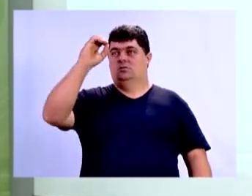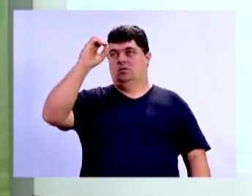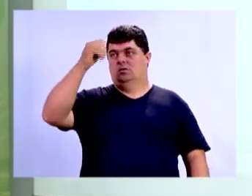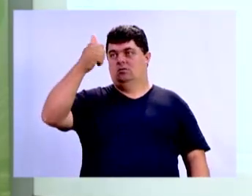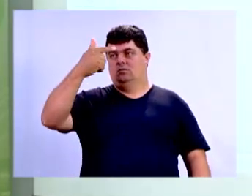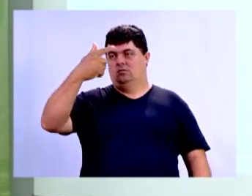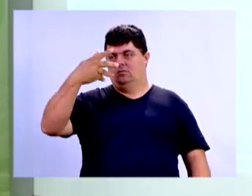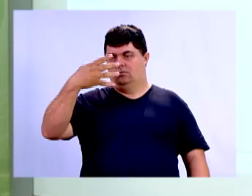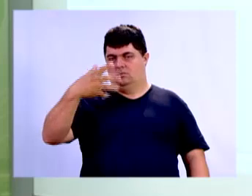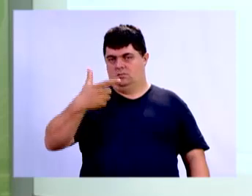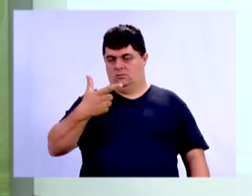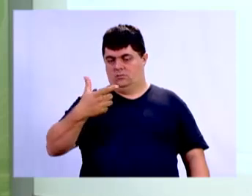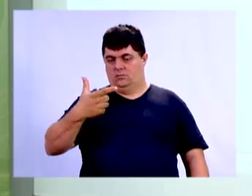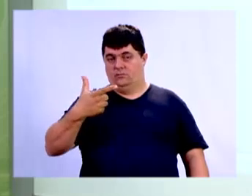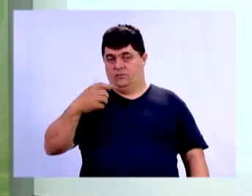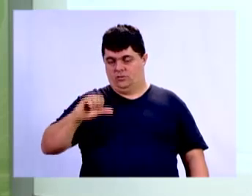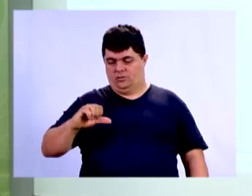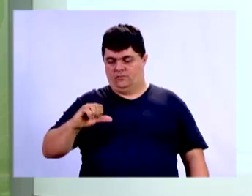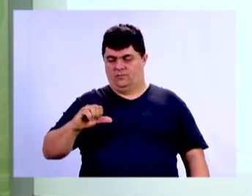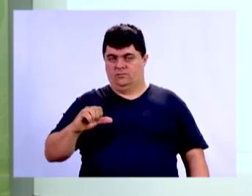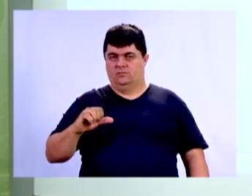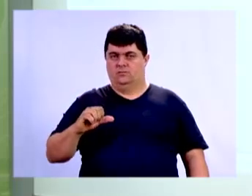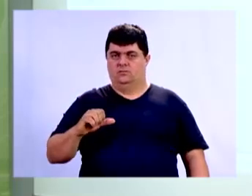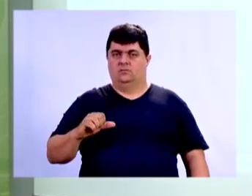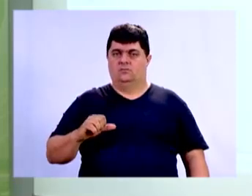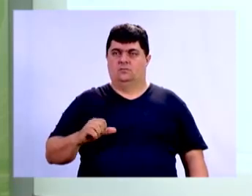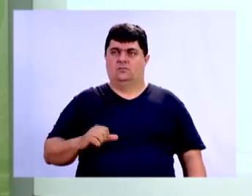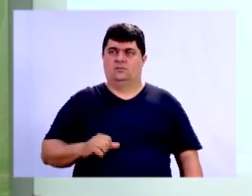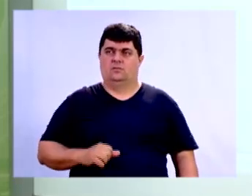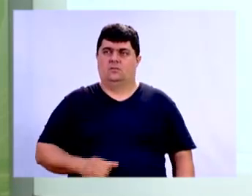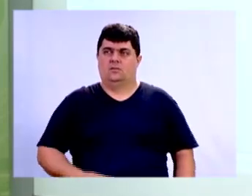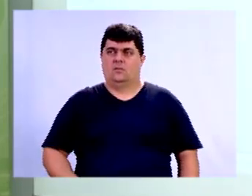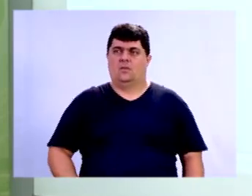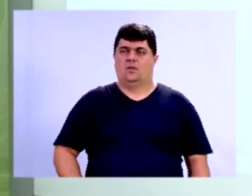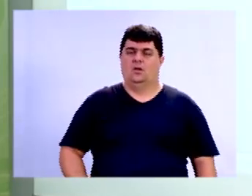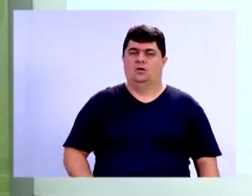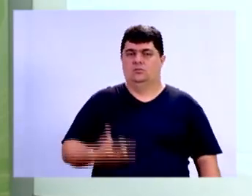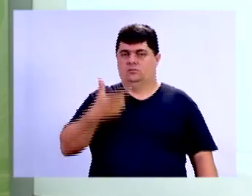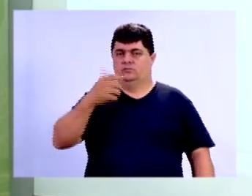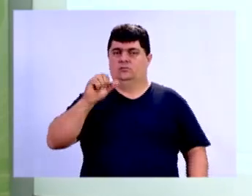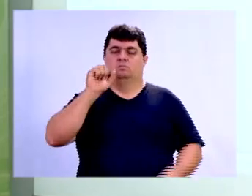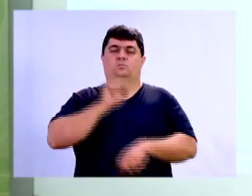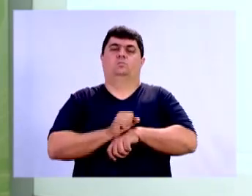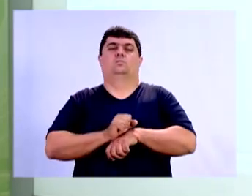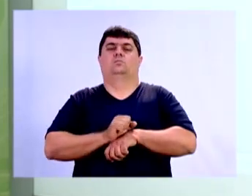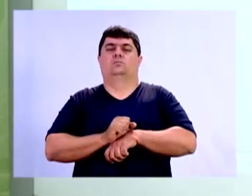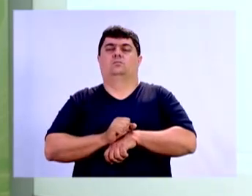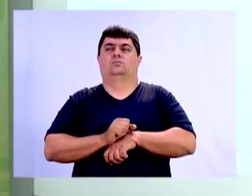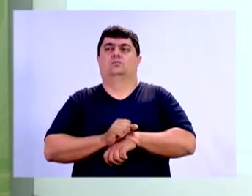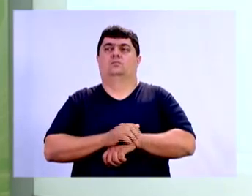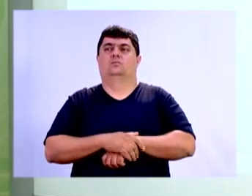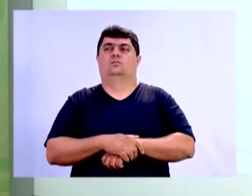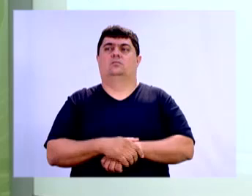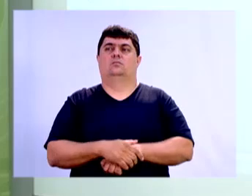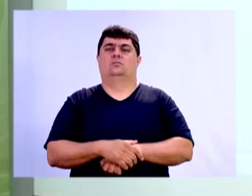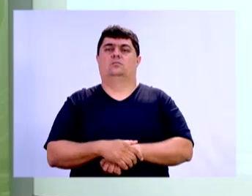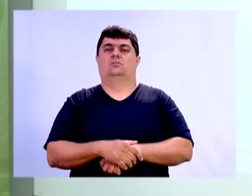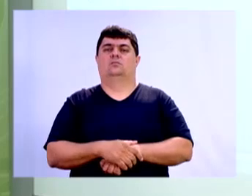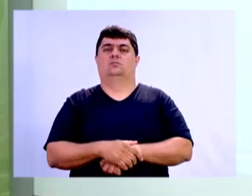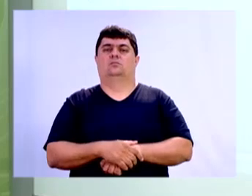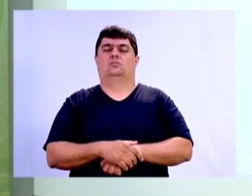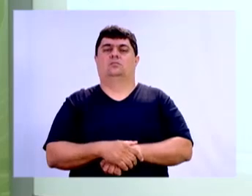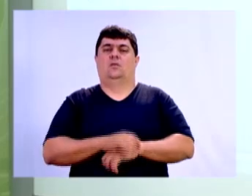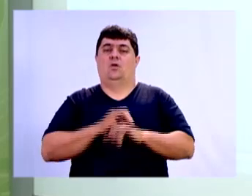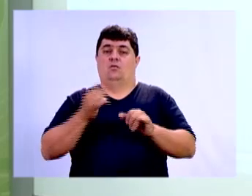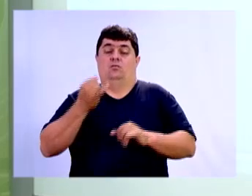de 0. Se começa de 0, para ser 30 elementos, tem que parar no 29. Essa é uma